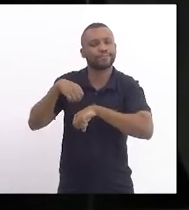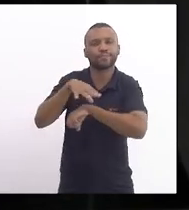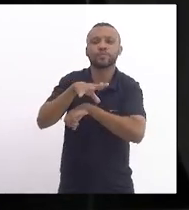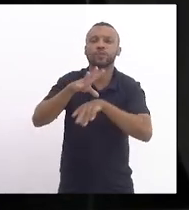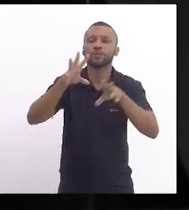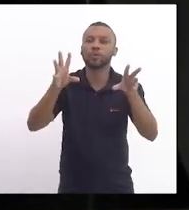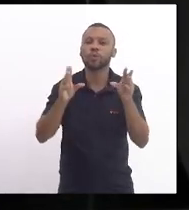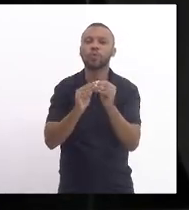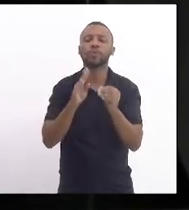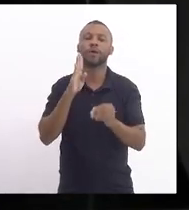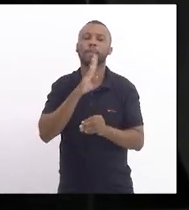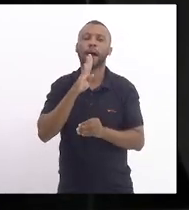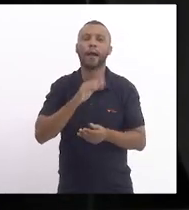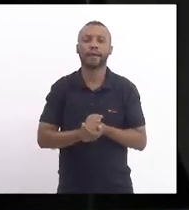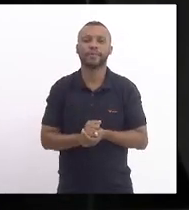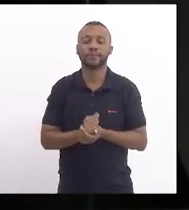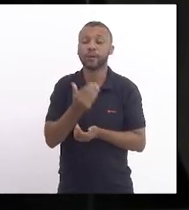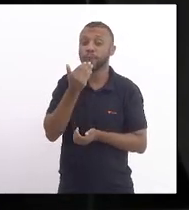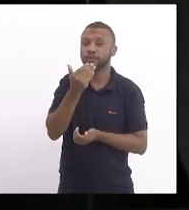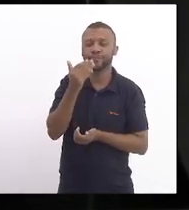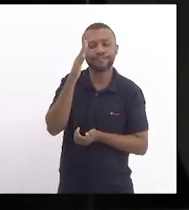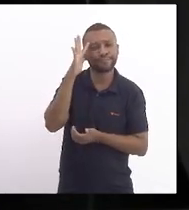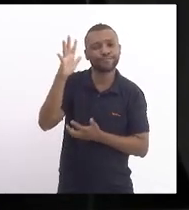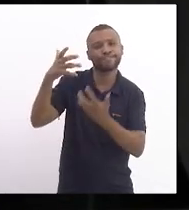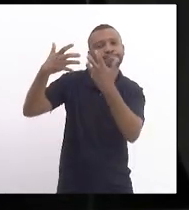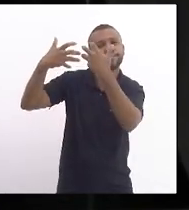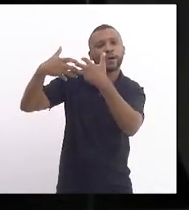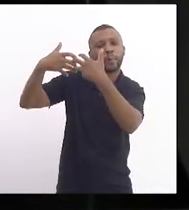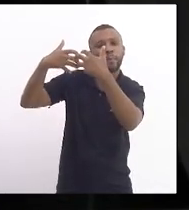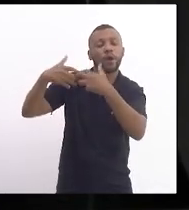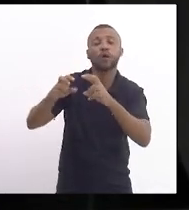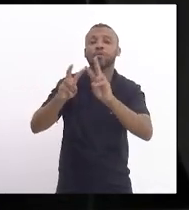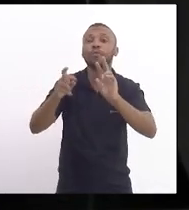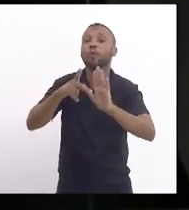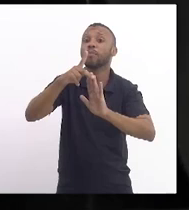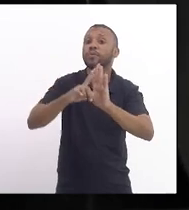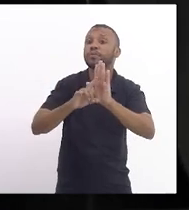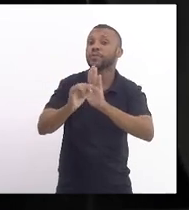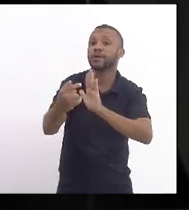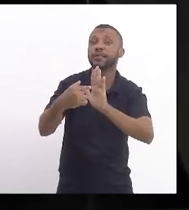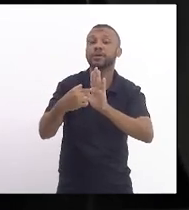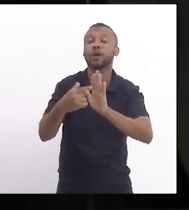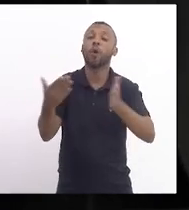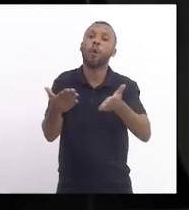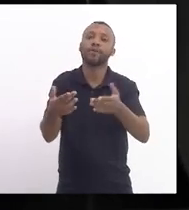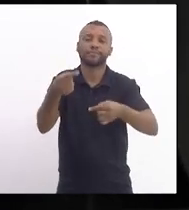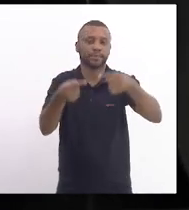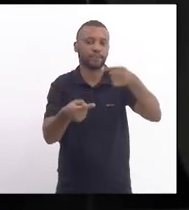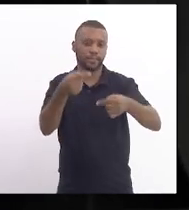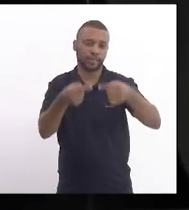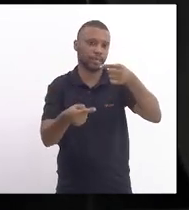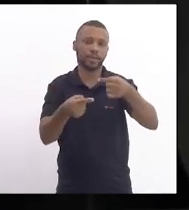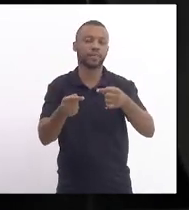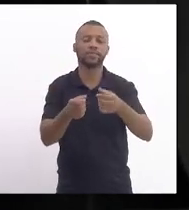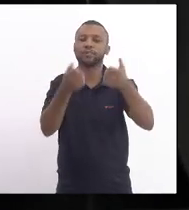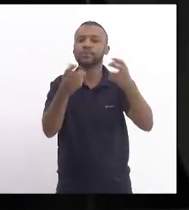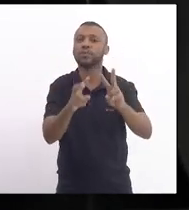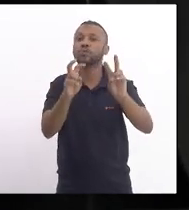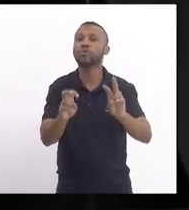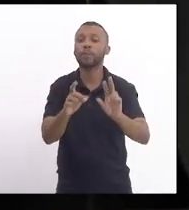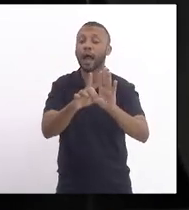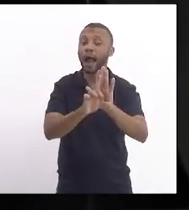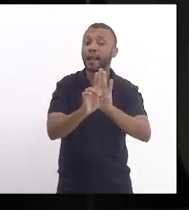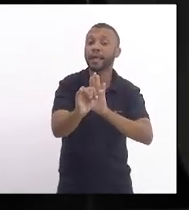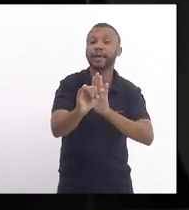breve uma reflexão sobre o importante projeto que iremos debater nesta casa hoje que se trata da Lei